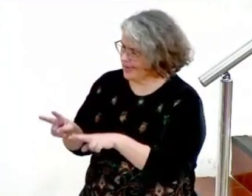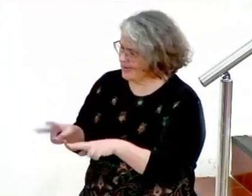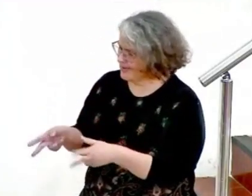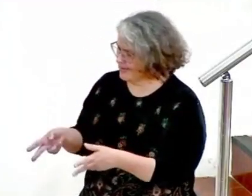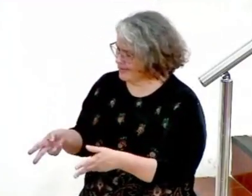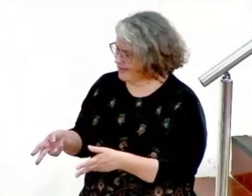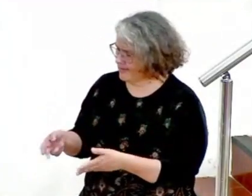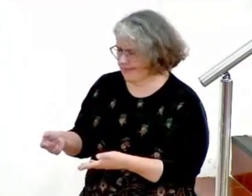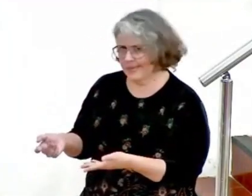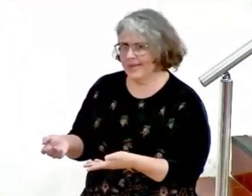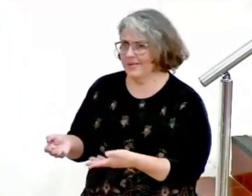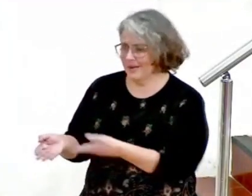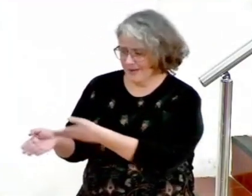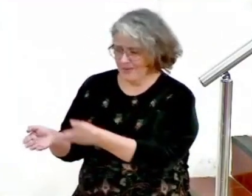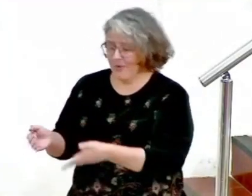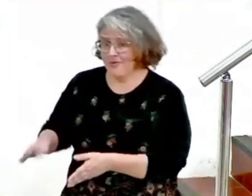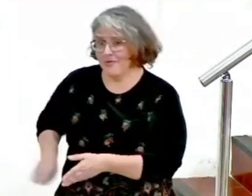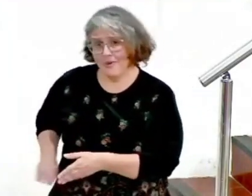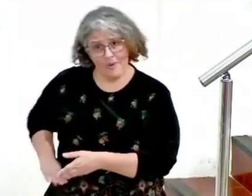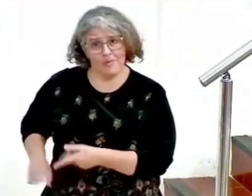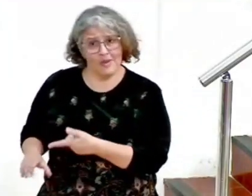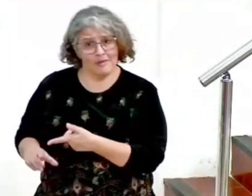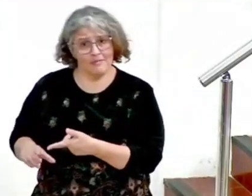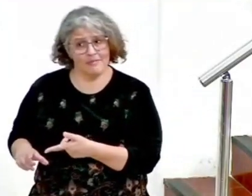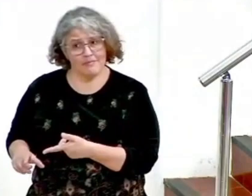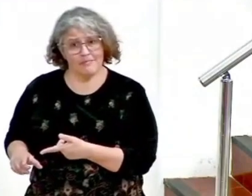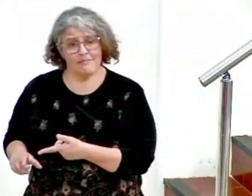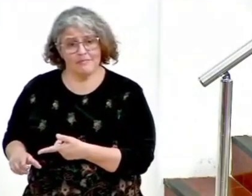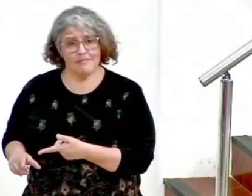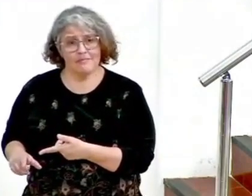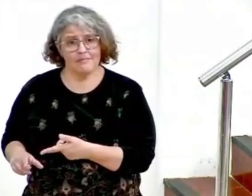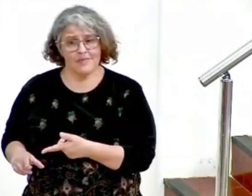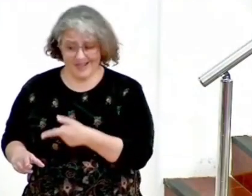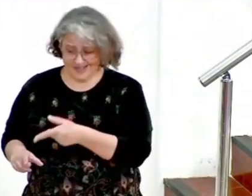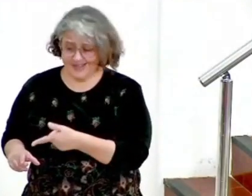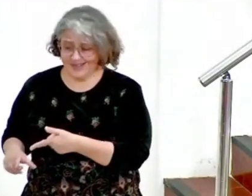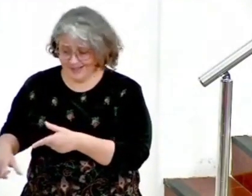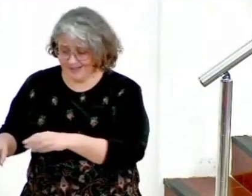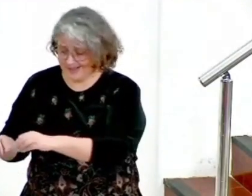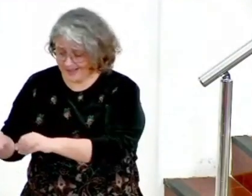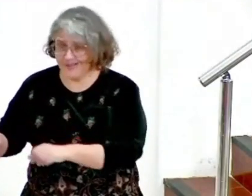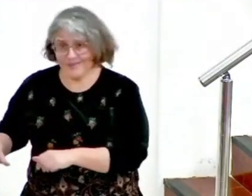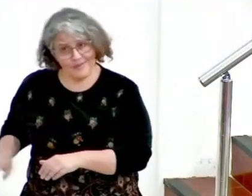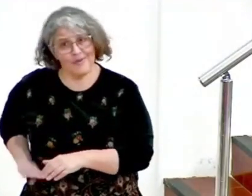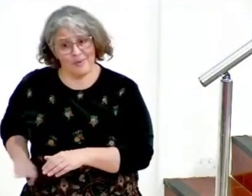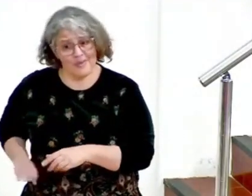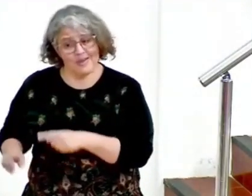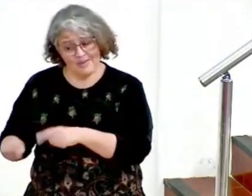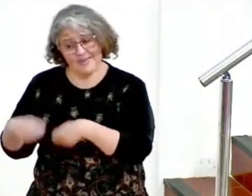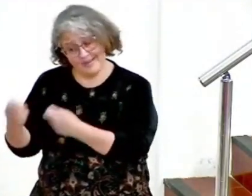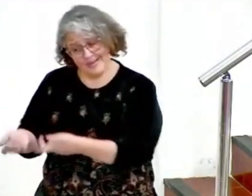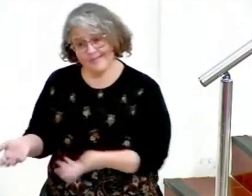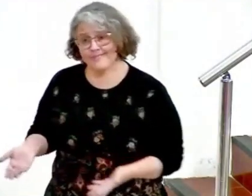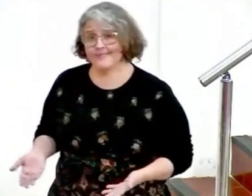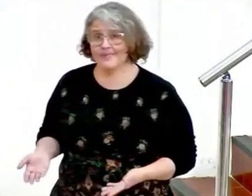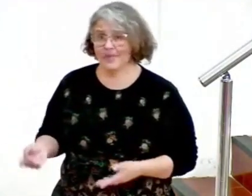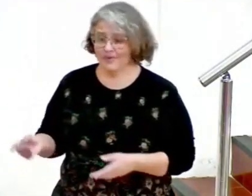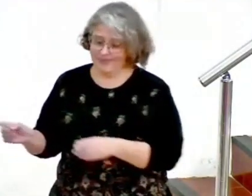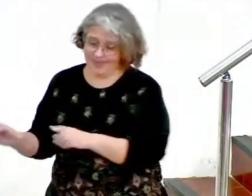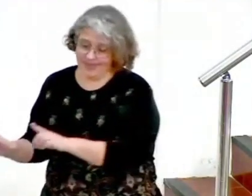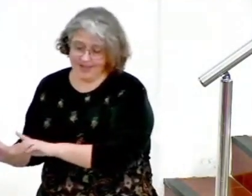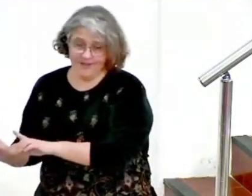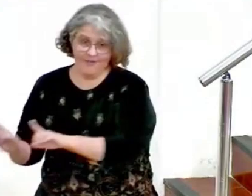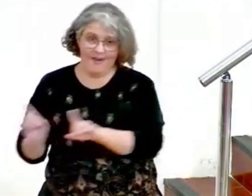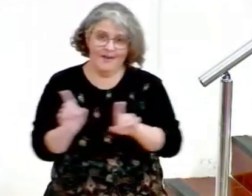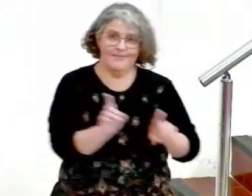terra que é uma terra de fome. E ele então decide ir para o Egito. E no